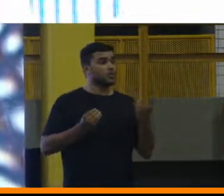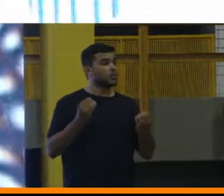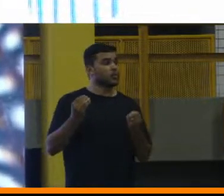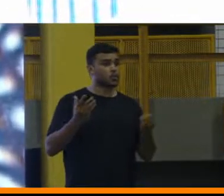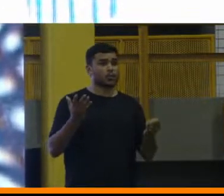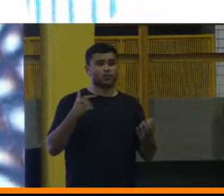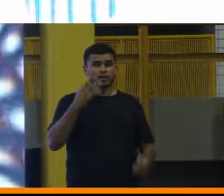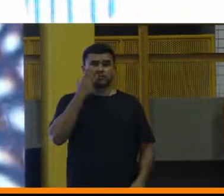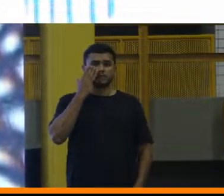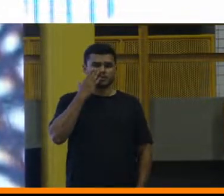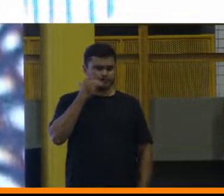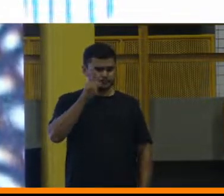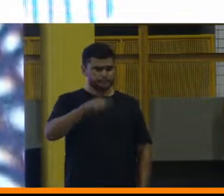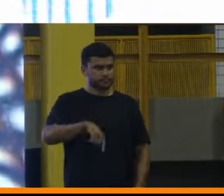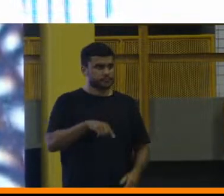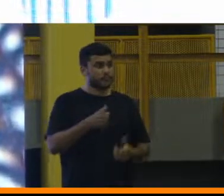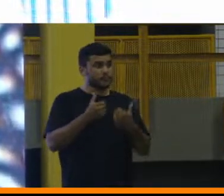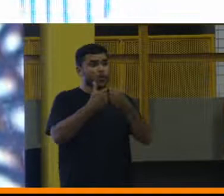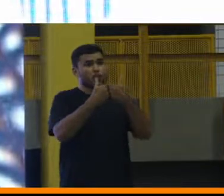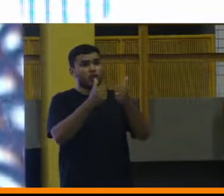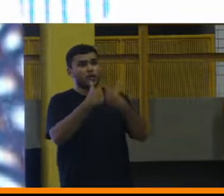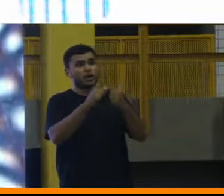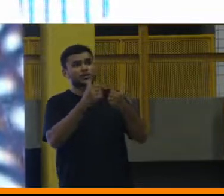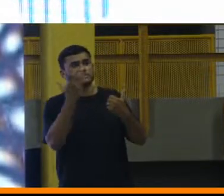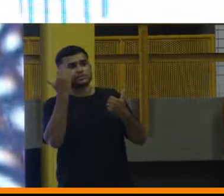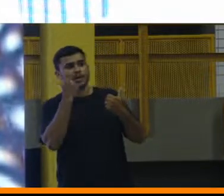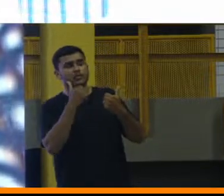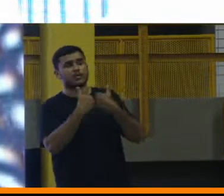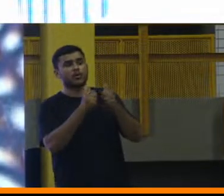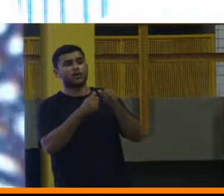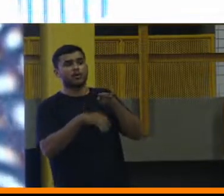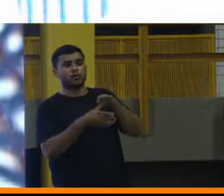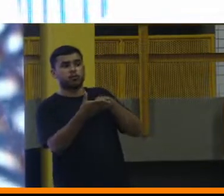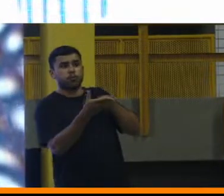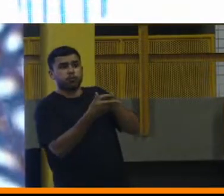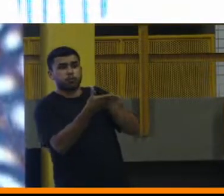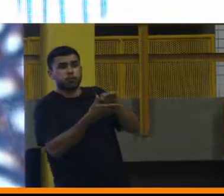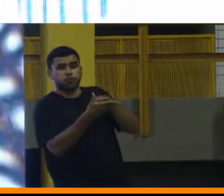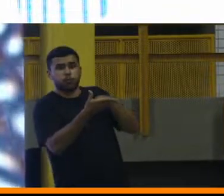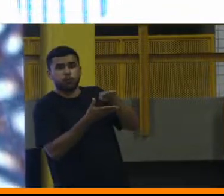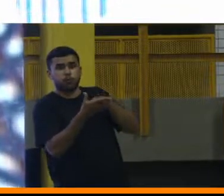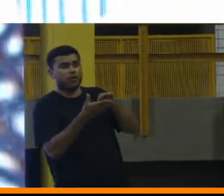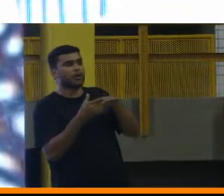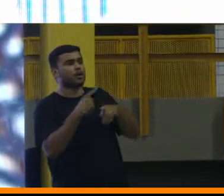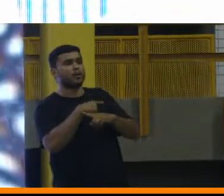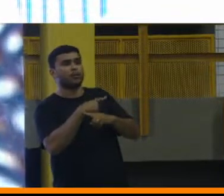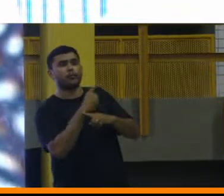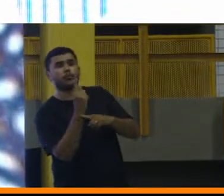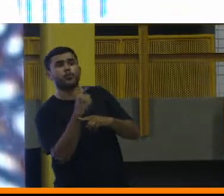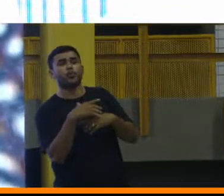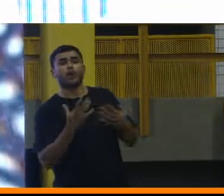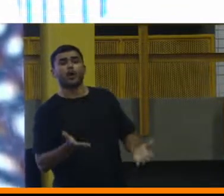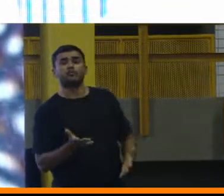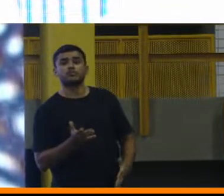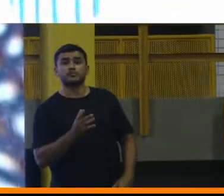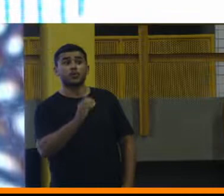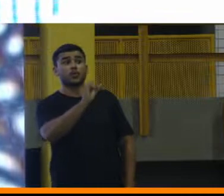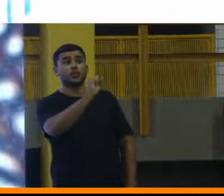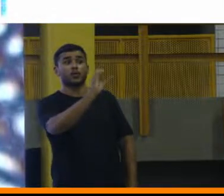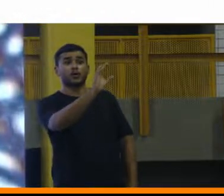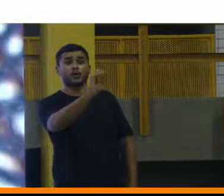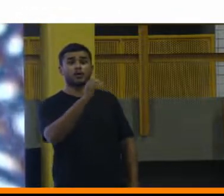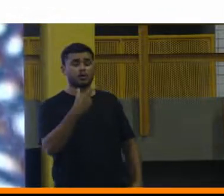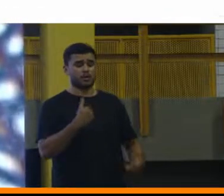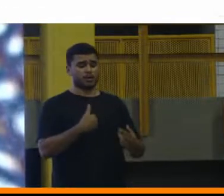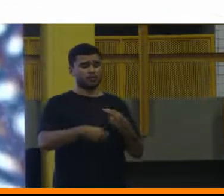ônibus está? Não. Às vezes o ônibus está com 80 quilômetros por hora e para você lá dentro é como